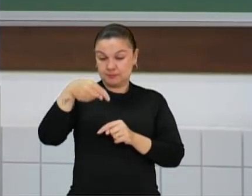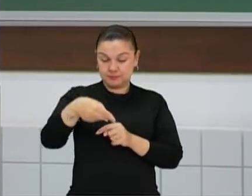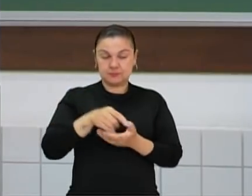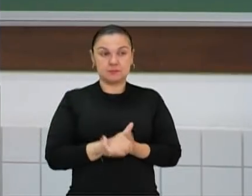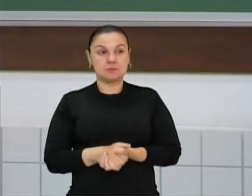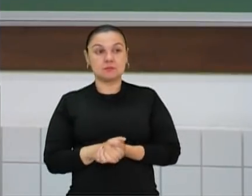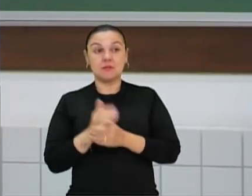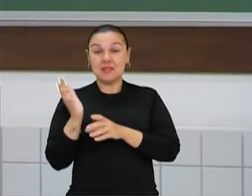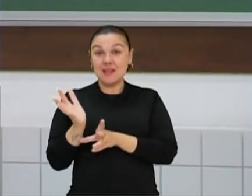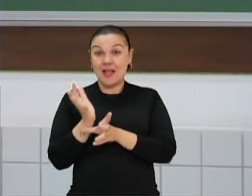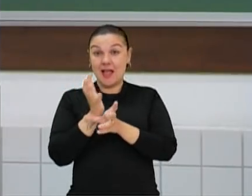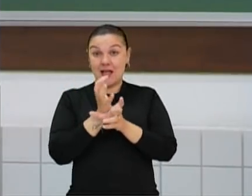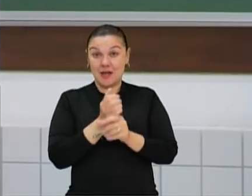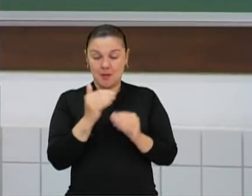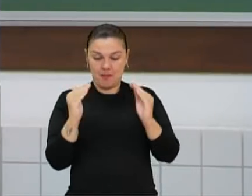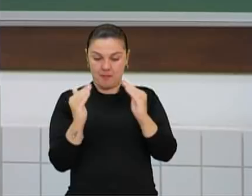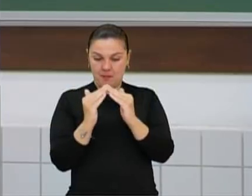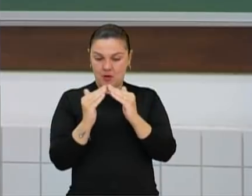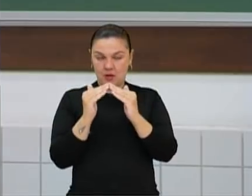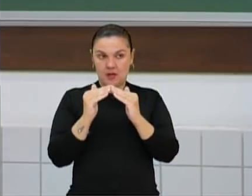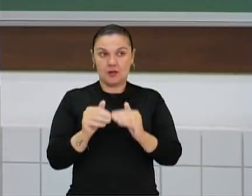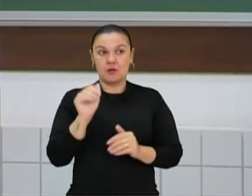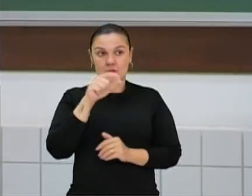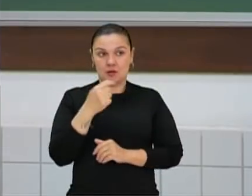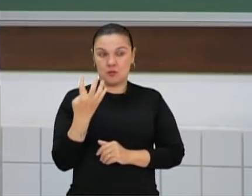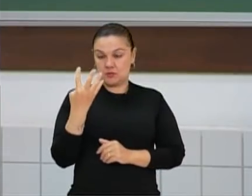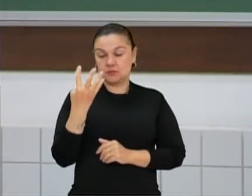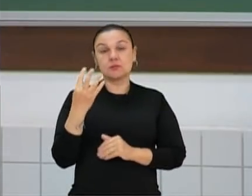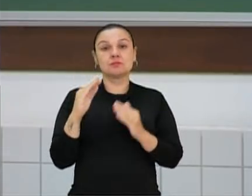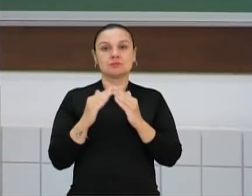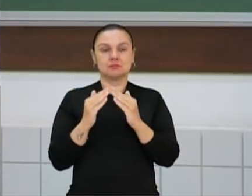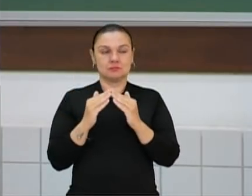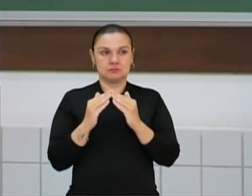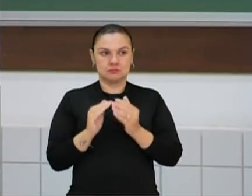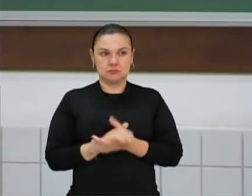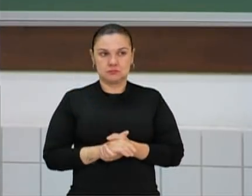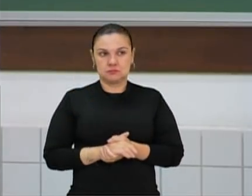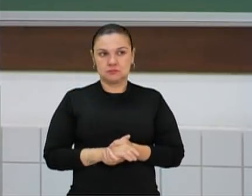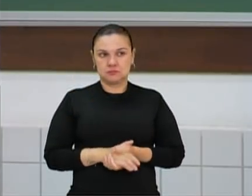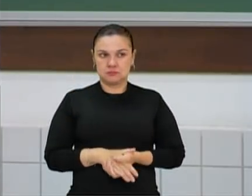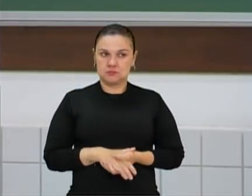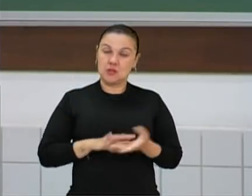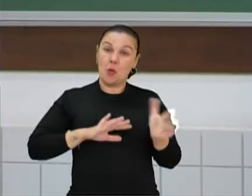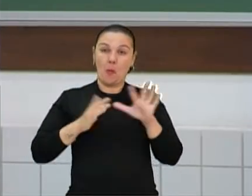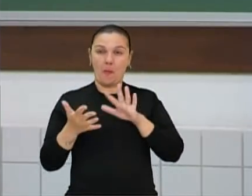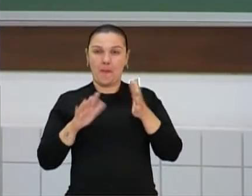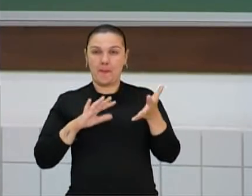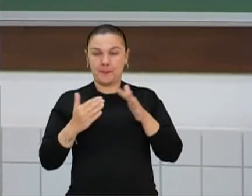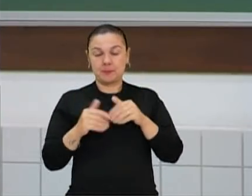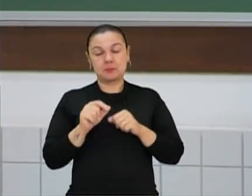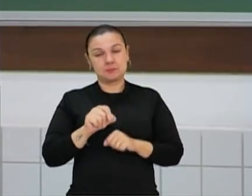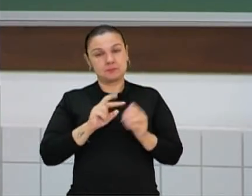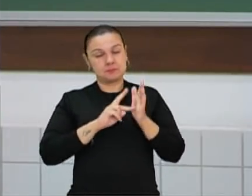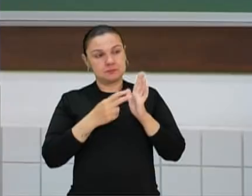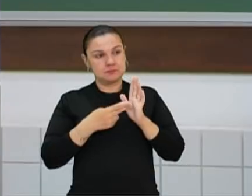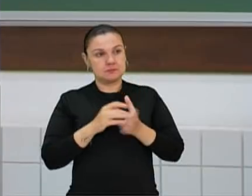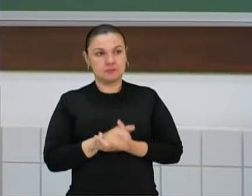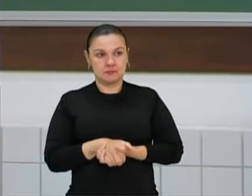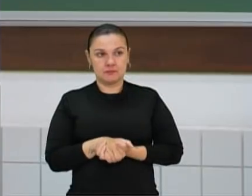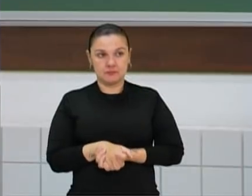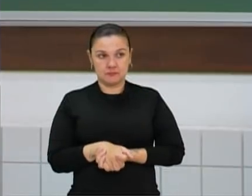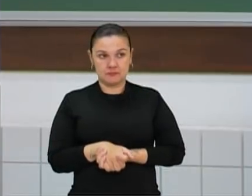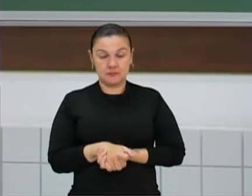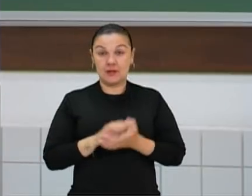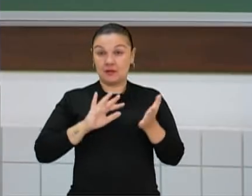censo. A média de moradores no Brasil é de 4, 4, alguma coisa. Então, em média, o que quer dizer isso?